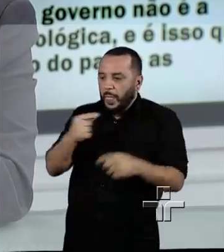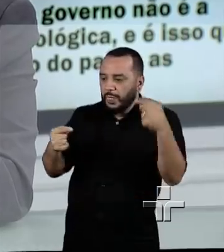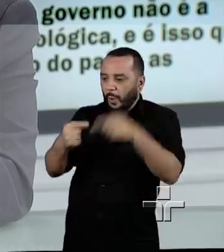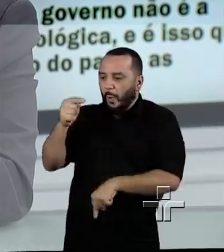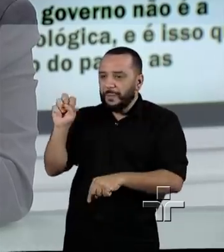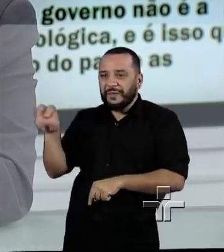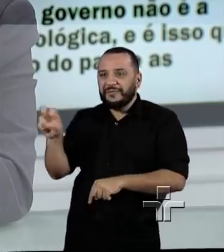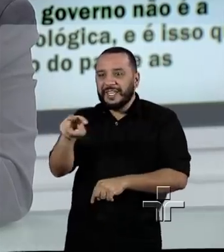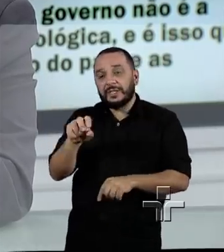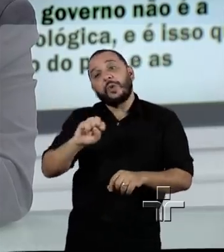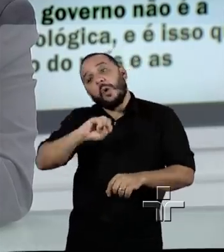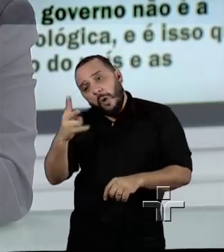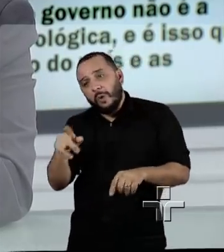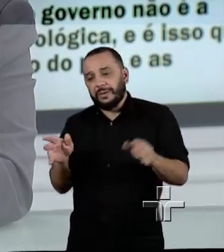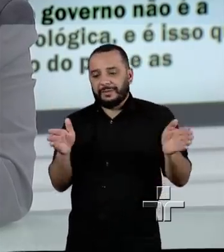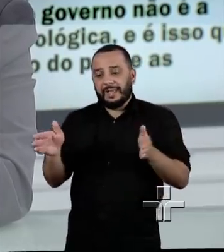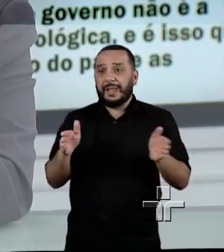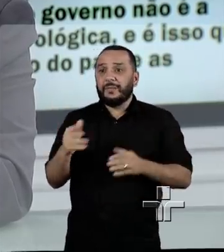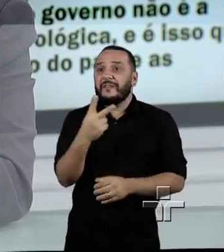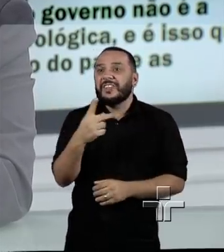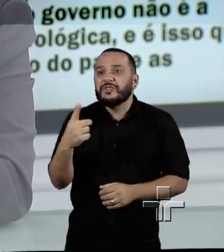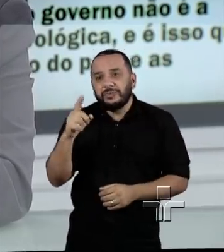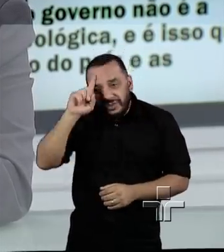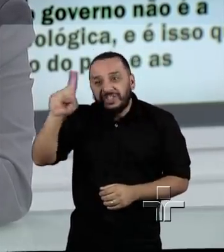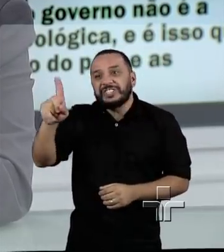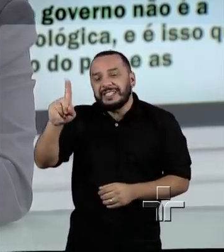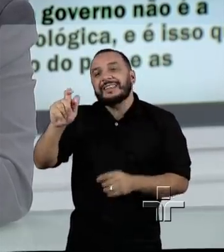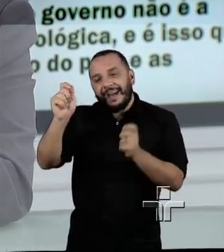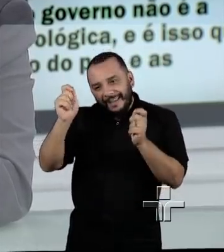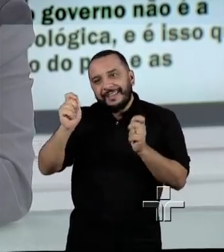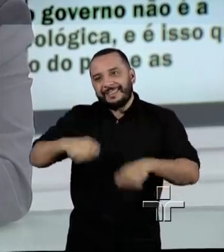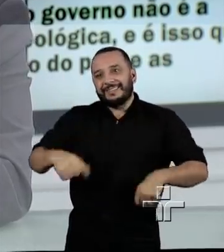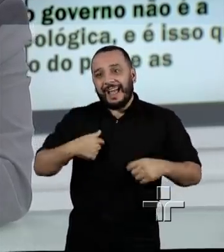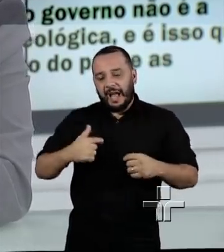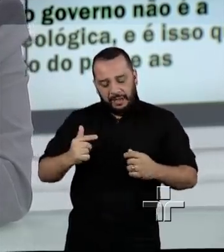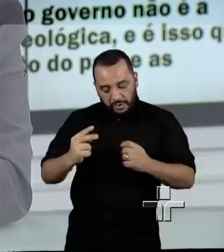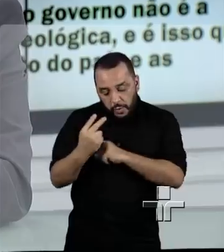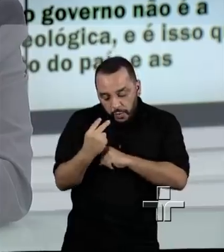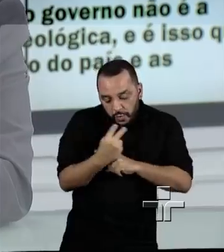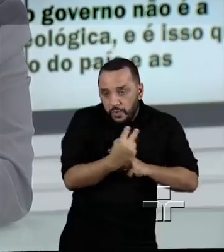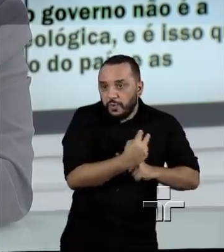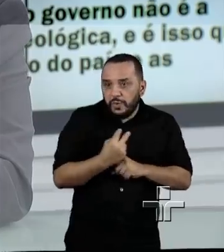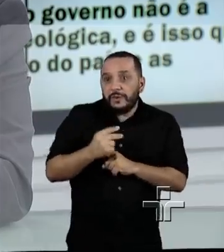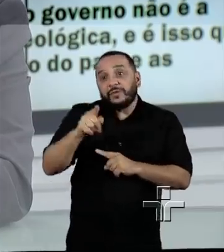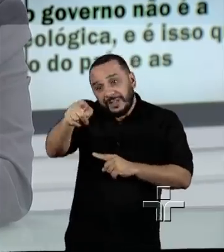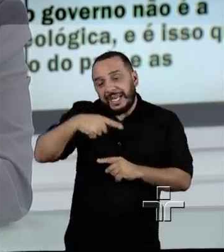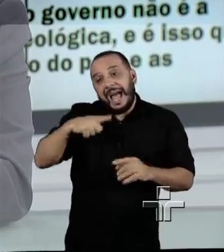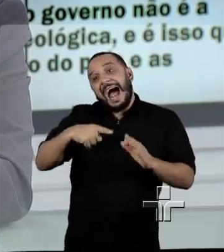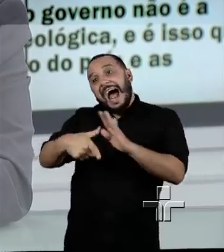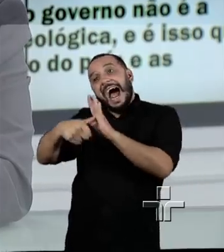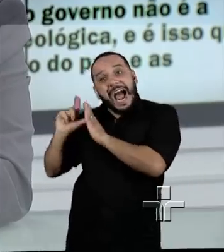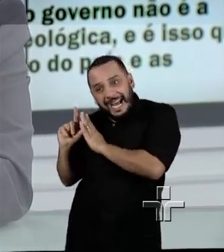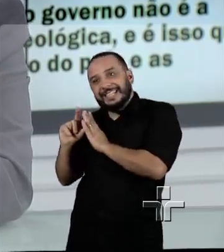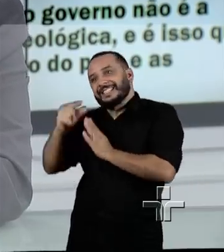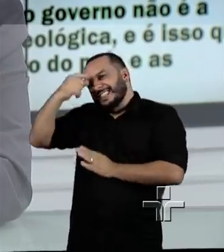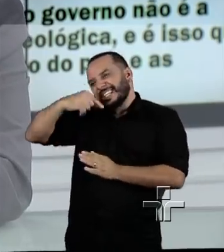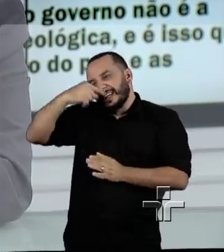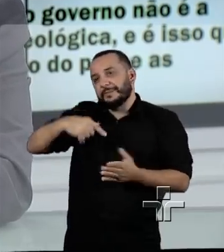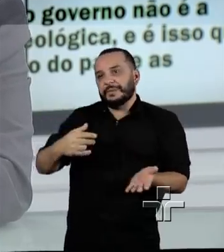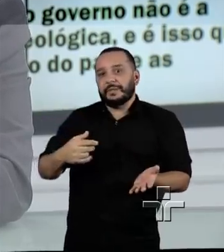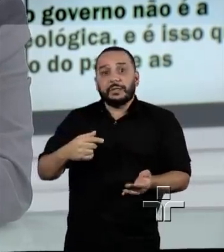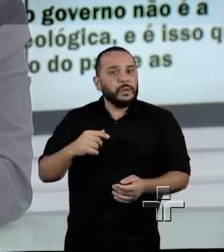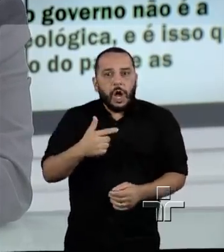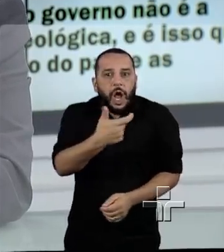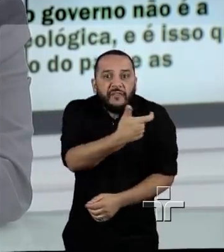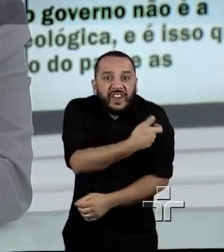tempo necessário da imunização, que são 21 dias para você ter imunidade, e o gripe te pegou antes de você montar uma resposta de anticorpo. Ah, então não foi a